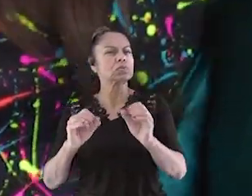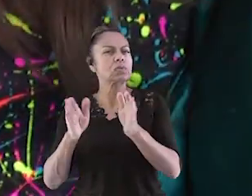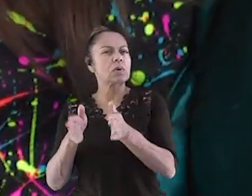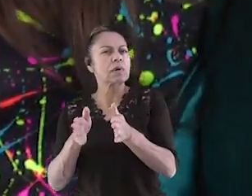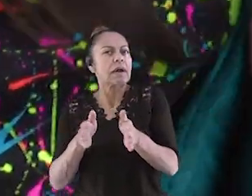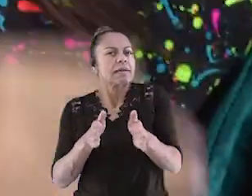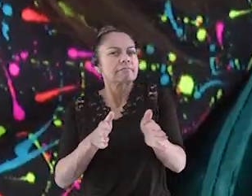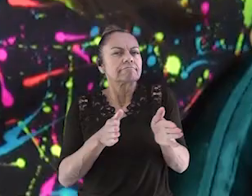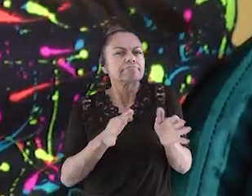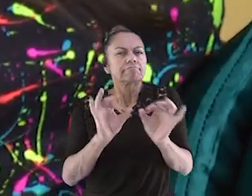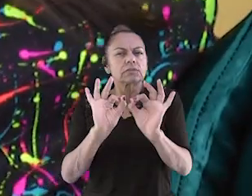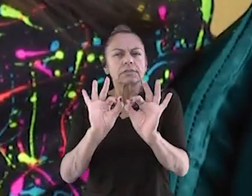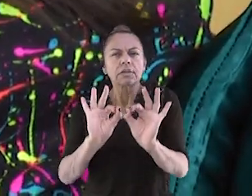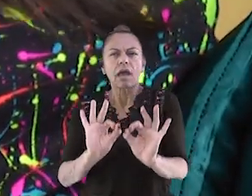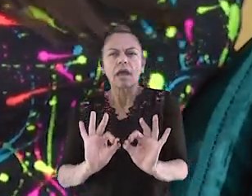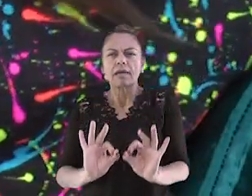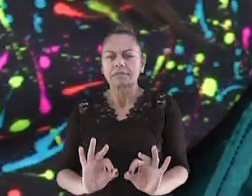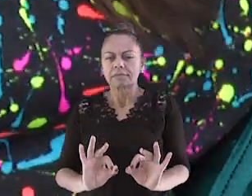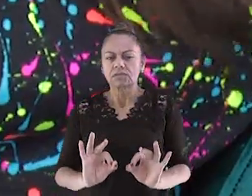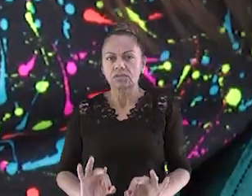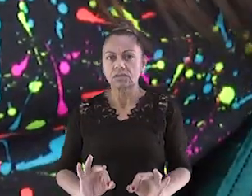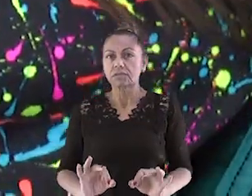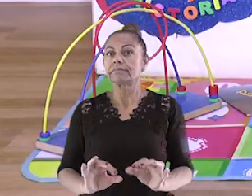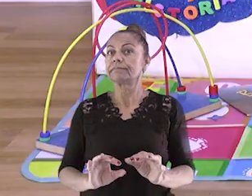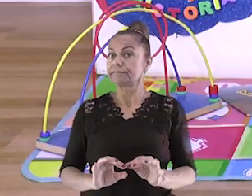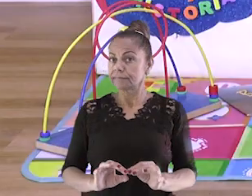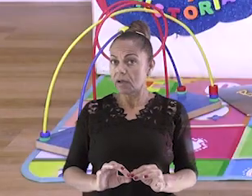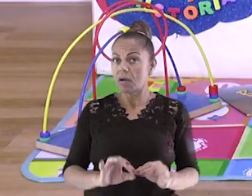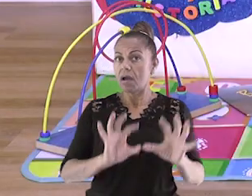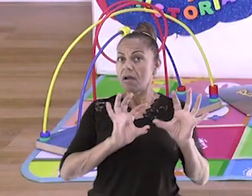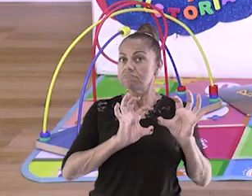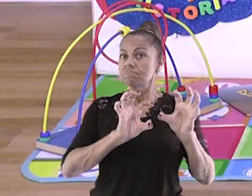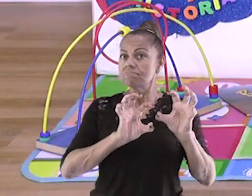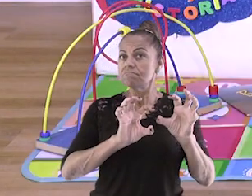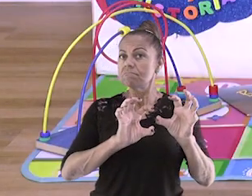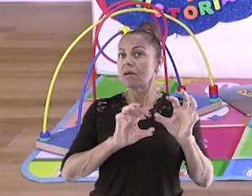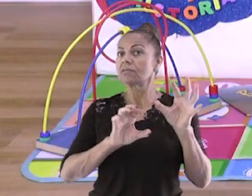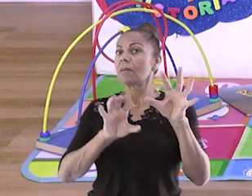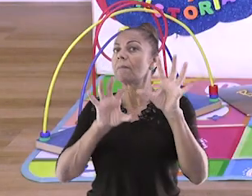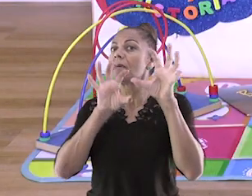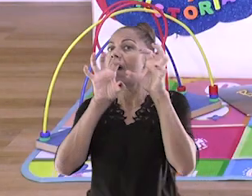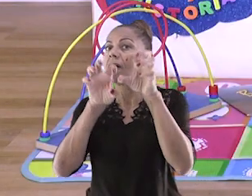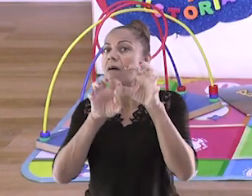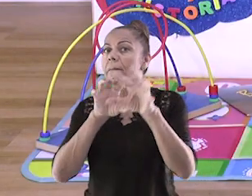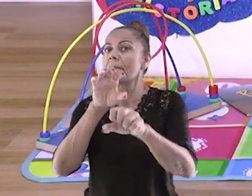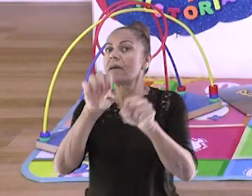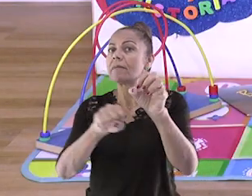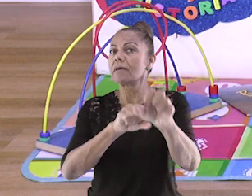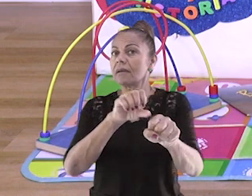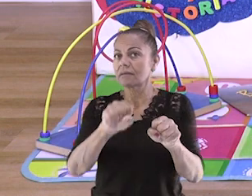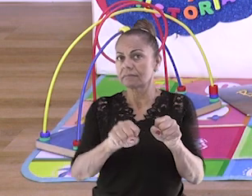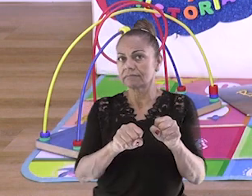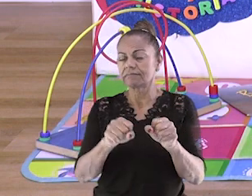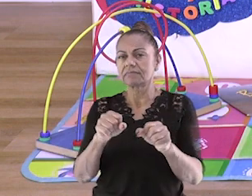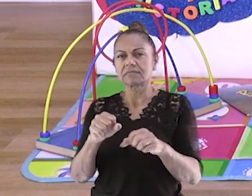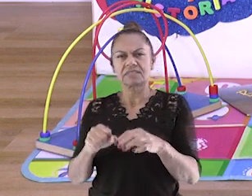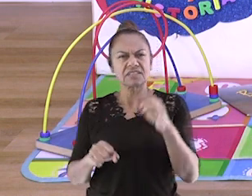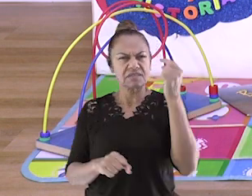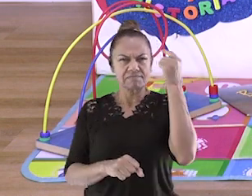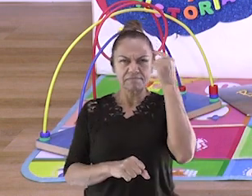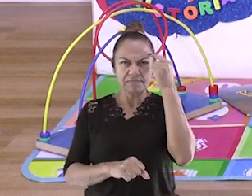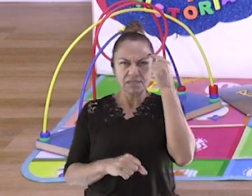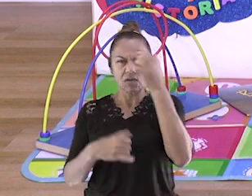aparece lá. Não é mesmo, Beleléu? Já pensou você perder seu brinquedo preferido? Isso não pode